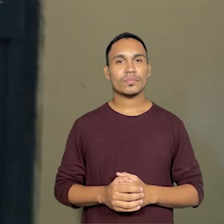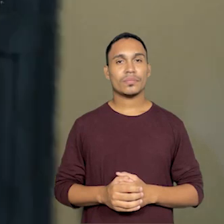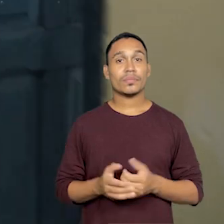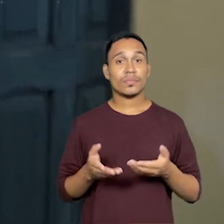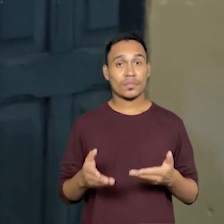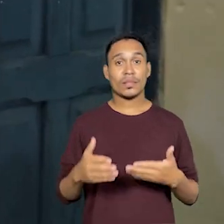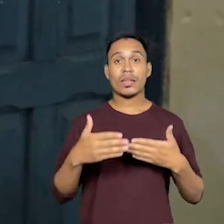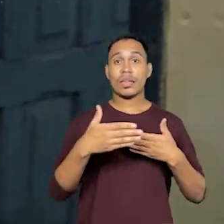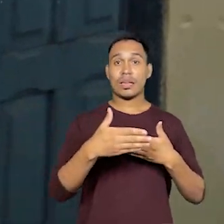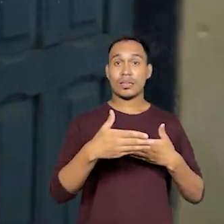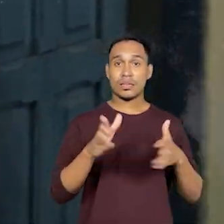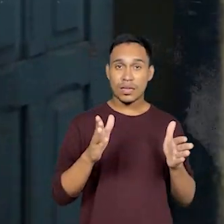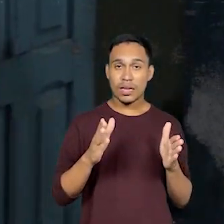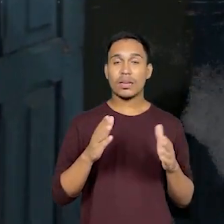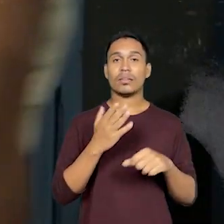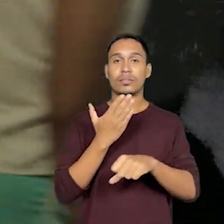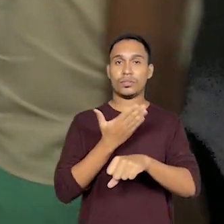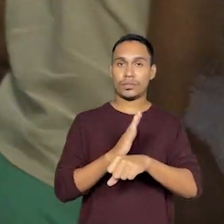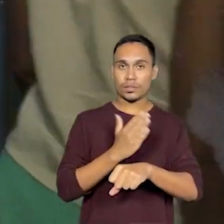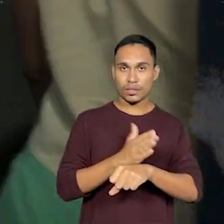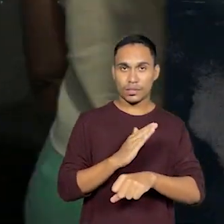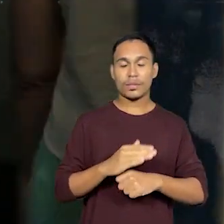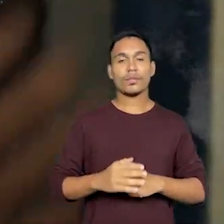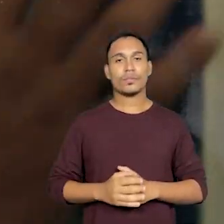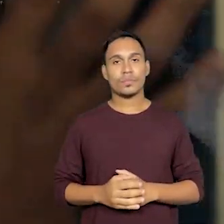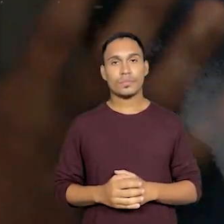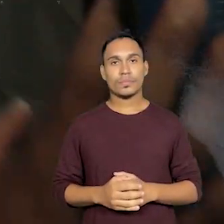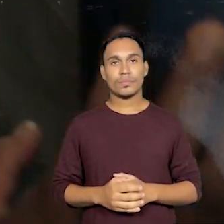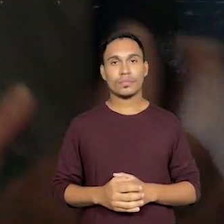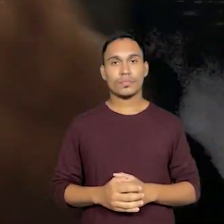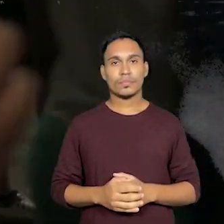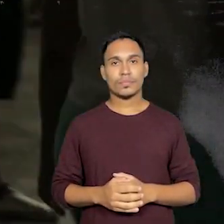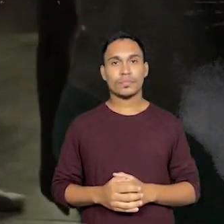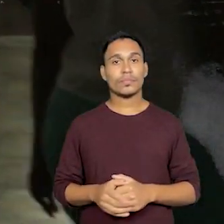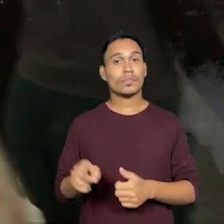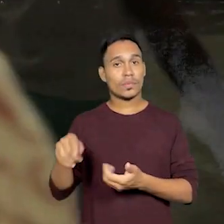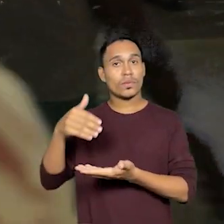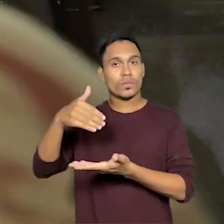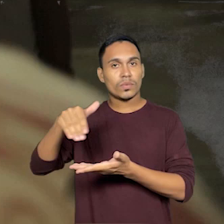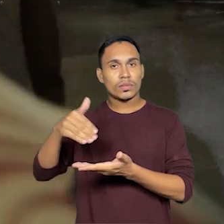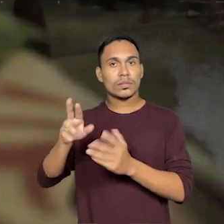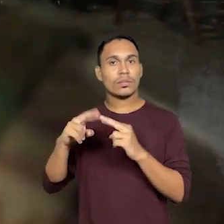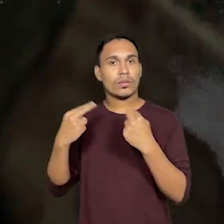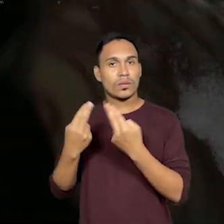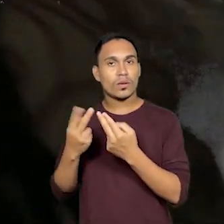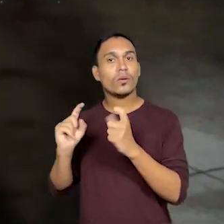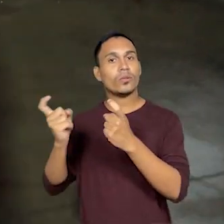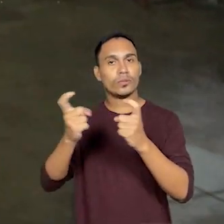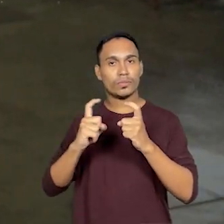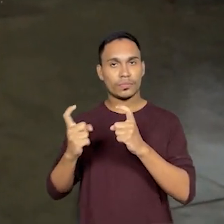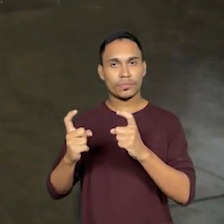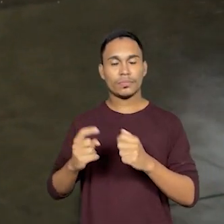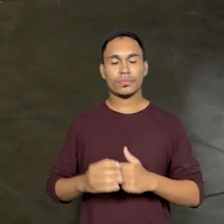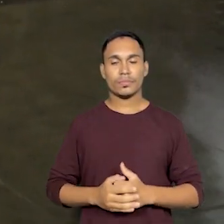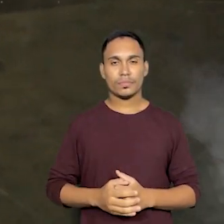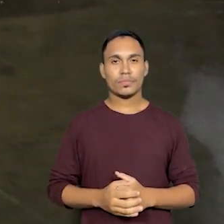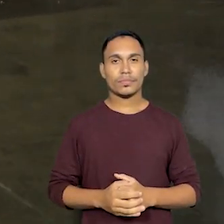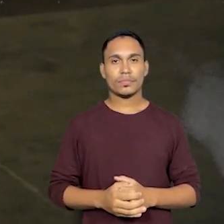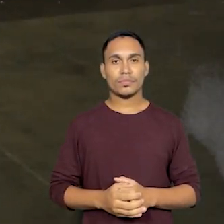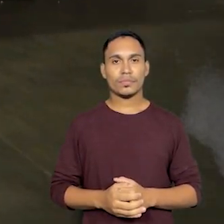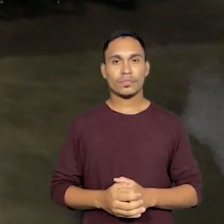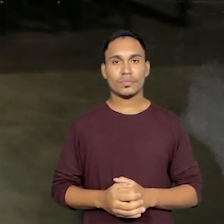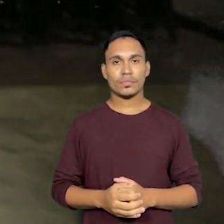Nossa sala de ensaio. Eles entram em um cômodo à direita. É uma sala ampla de paredes pretas. Há um quadro branco,